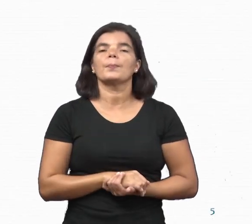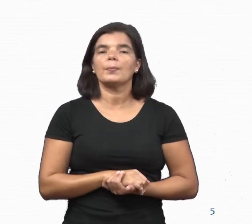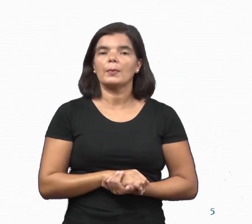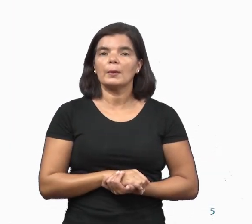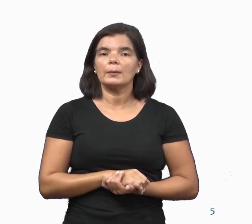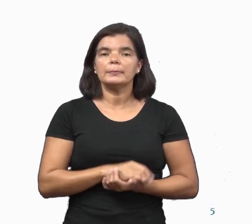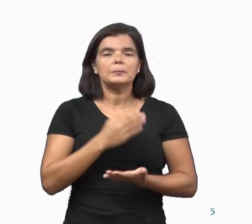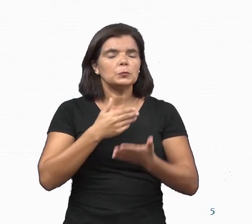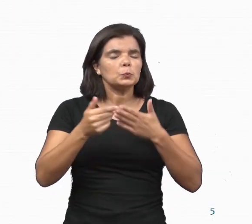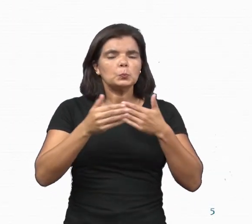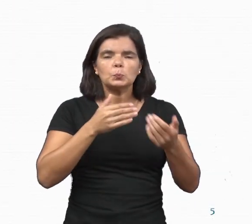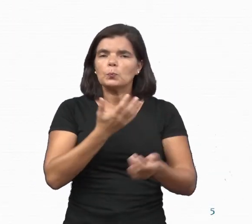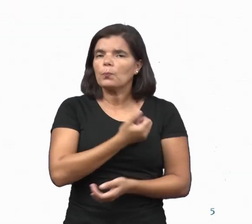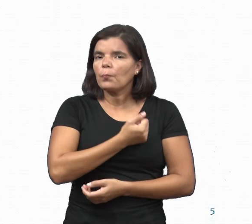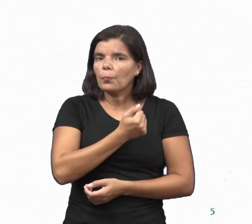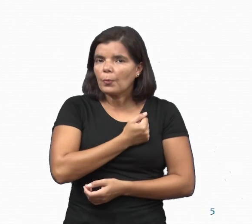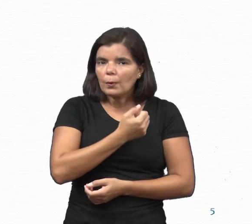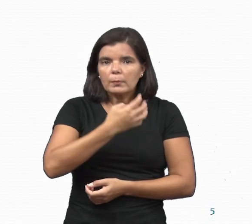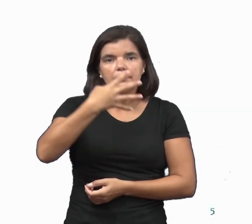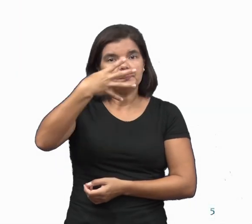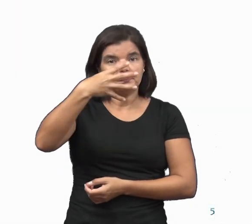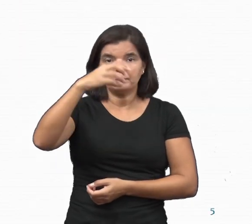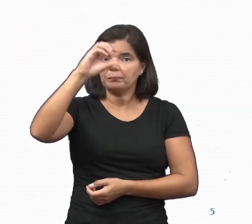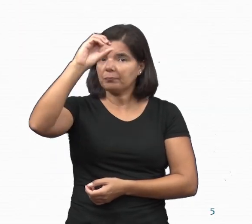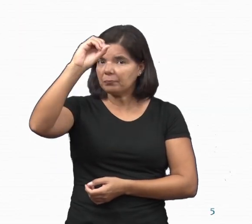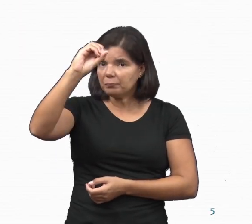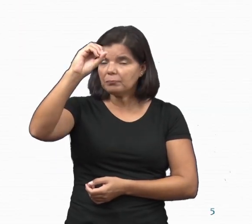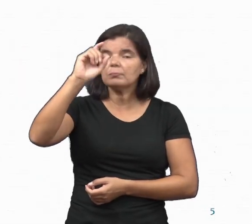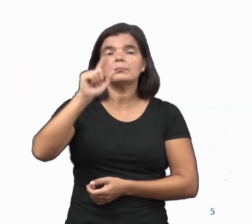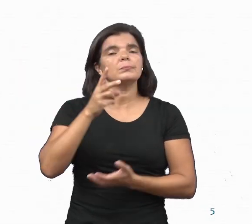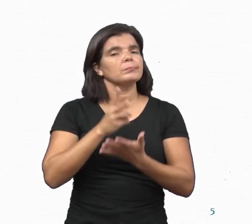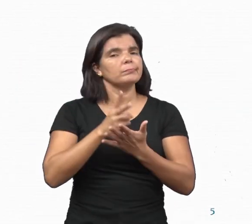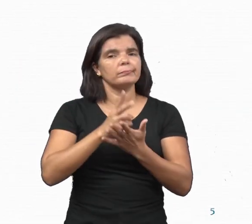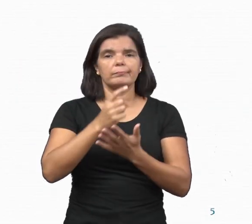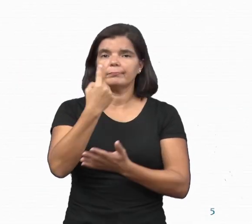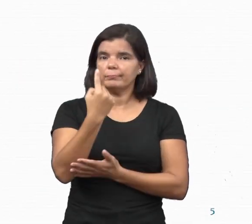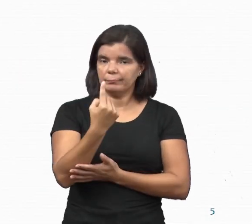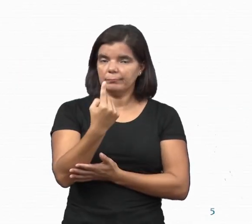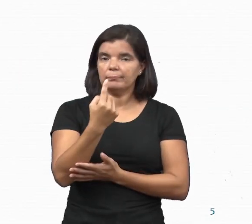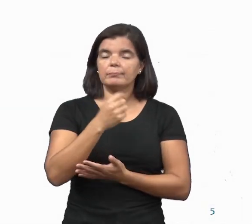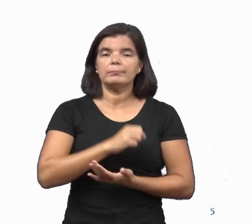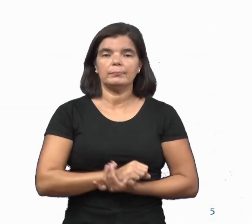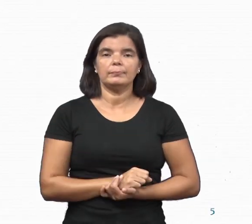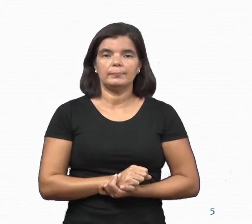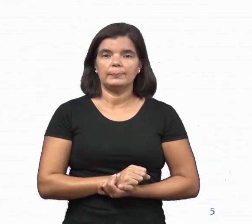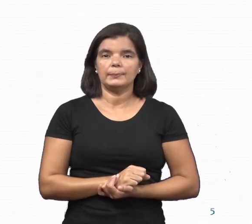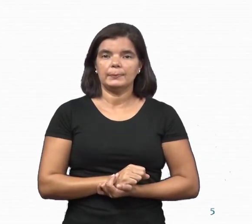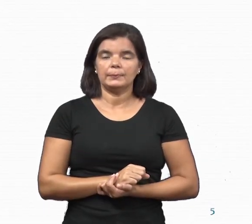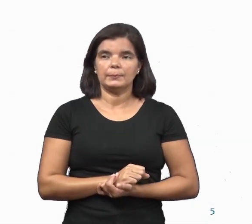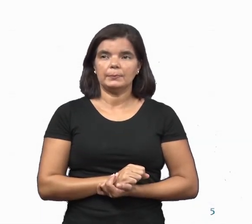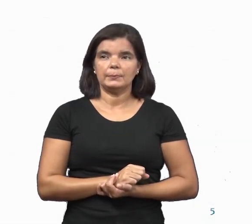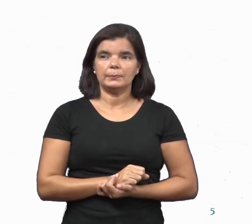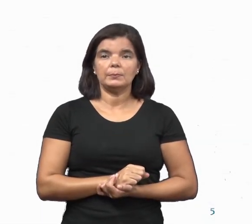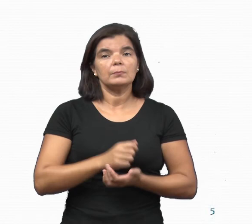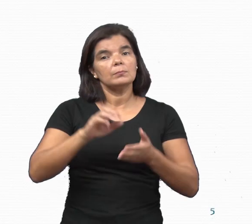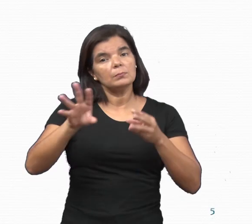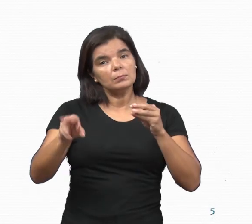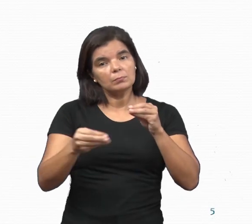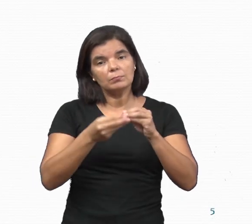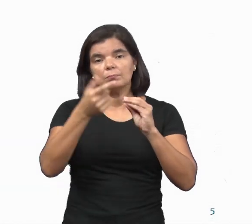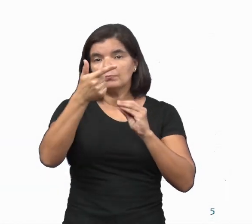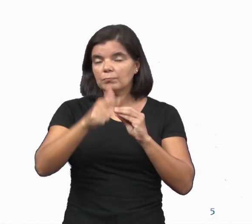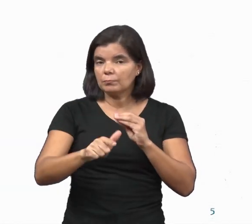regras. Qualquer número elevado a 0 dá 1. Então, eu sei que esse 4 elevado a 0 vai dar 1. E reescrevo o